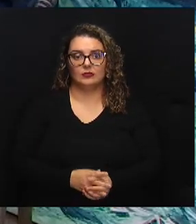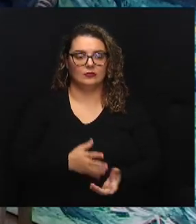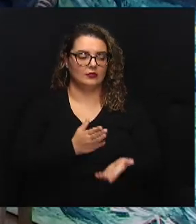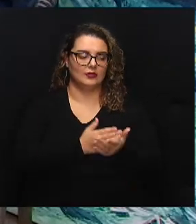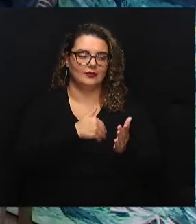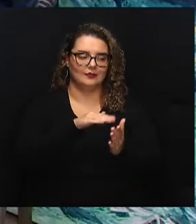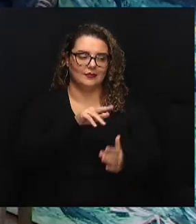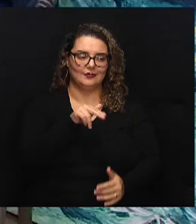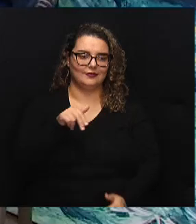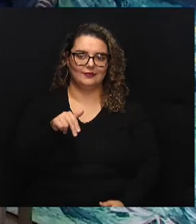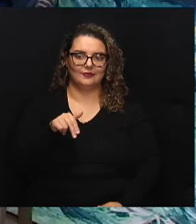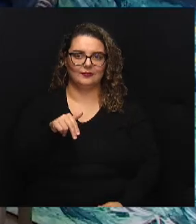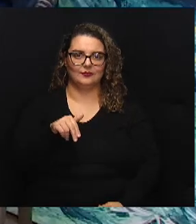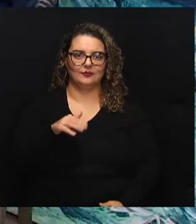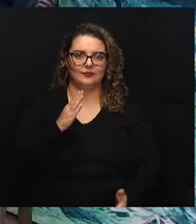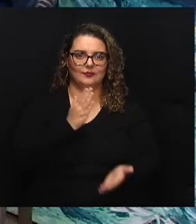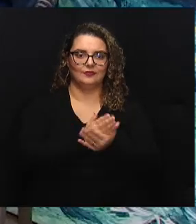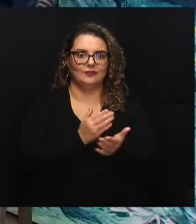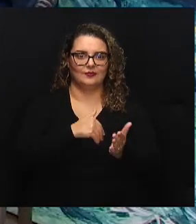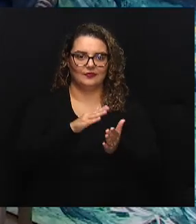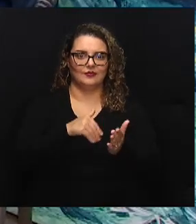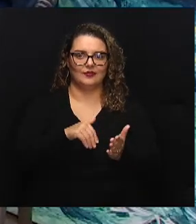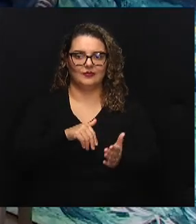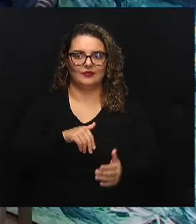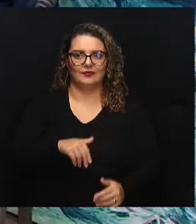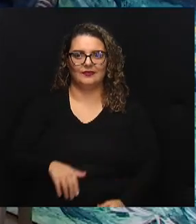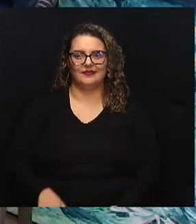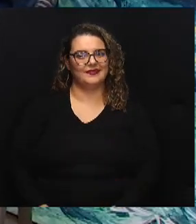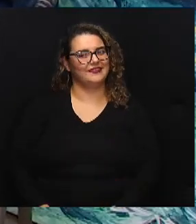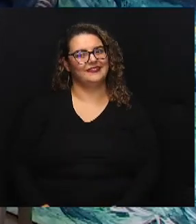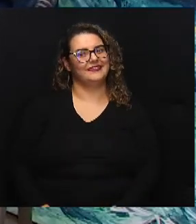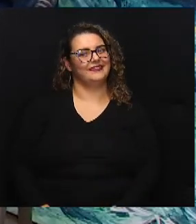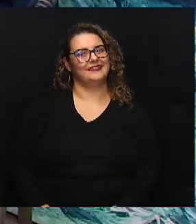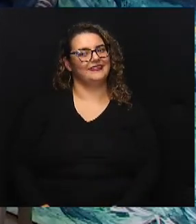né? Hein? Parar de pintar jamais.